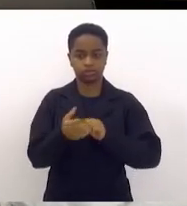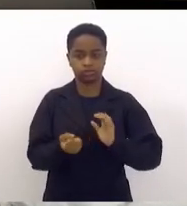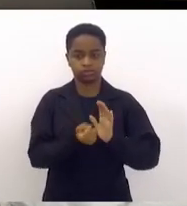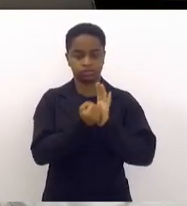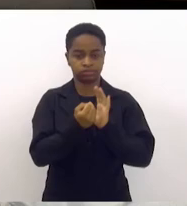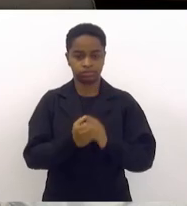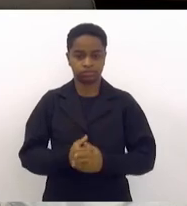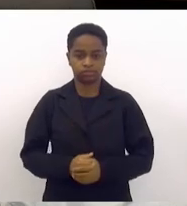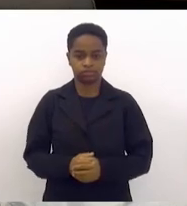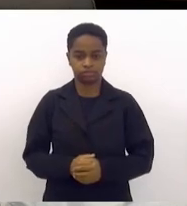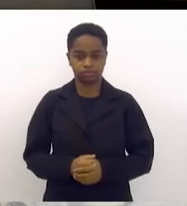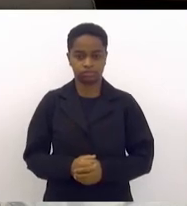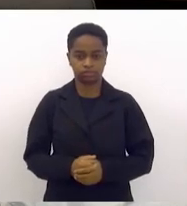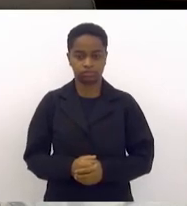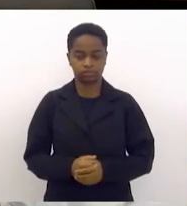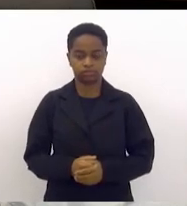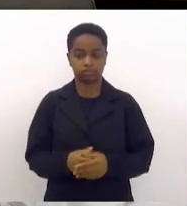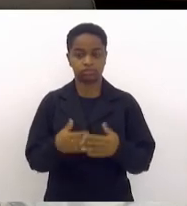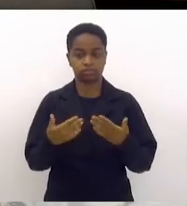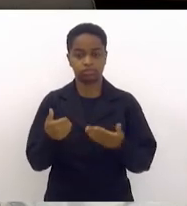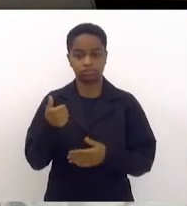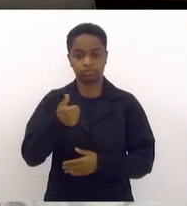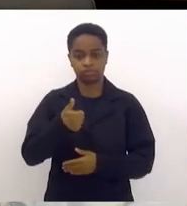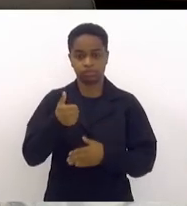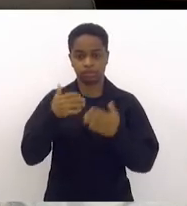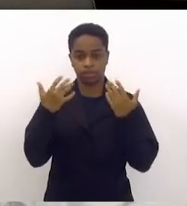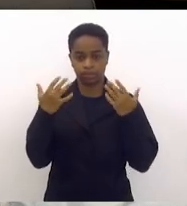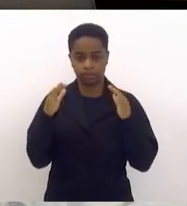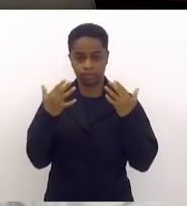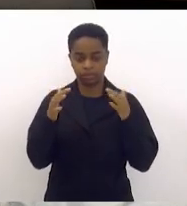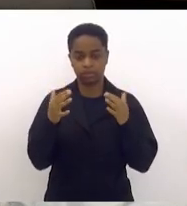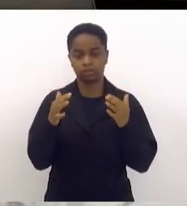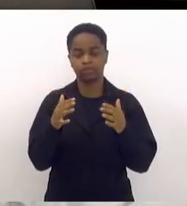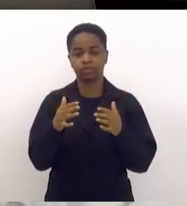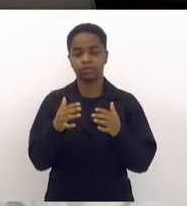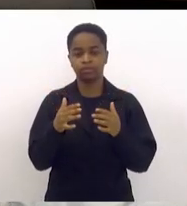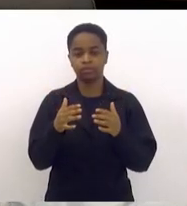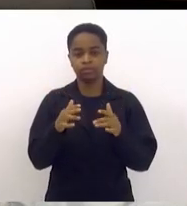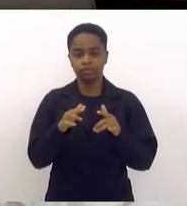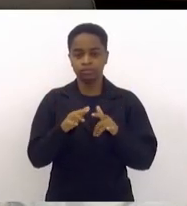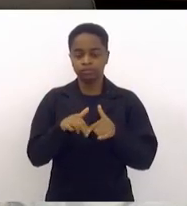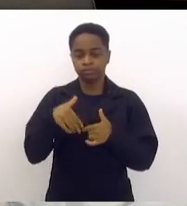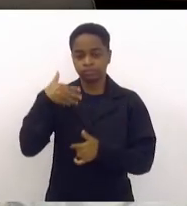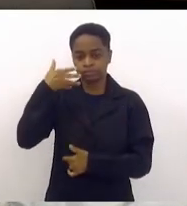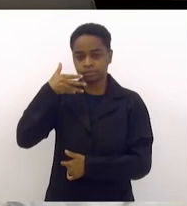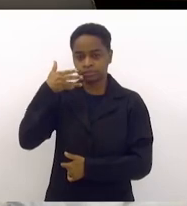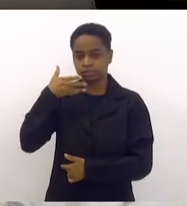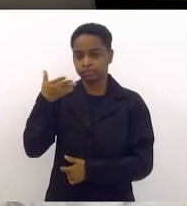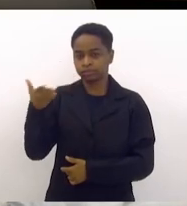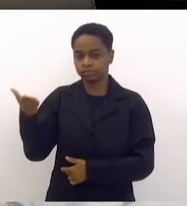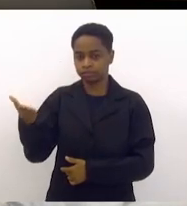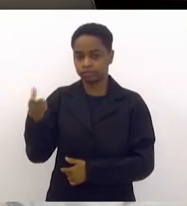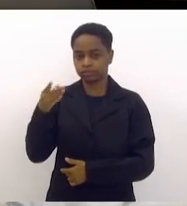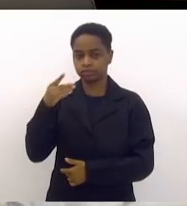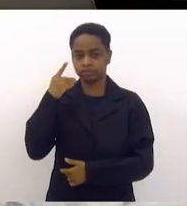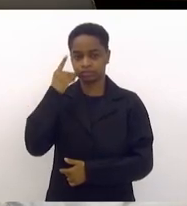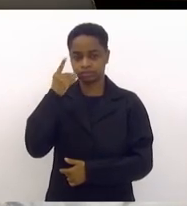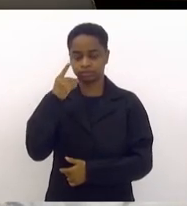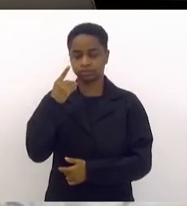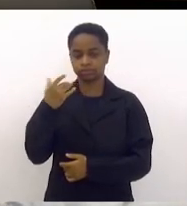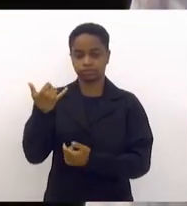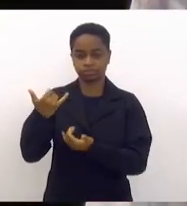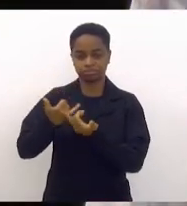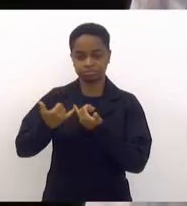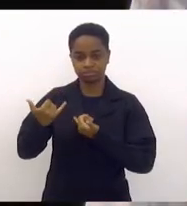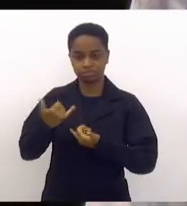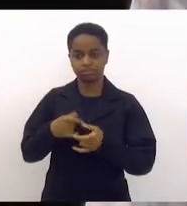eh primeiro parabenizar essa Generosa belas palavras que me trouxe aqui de carinho e